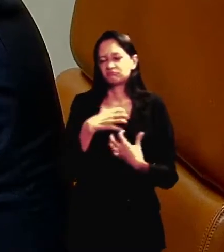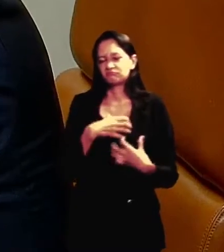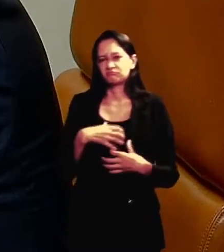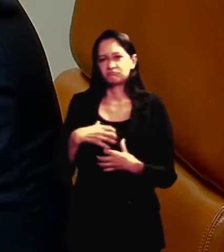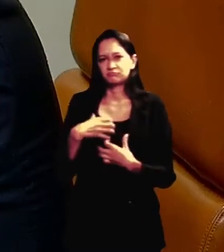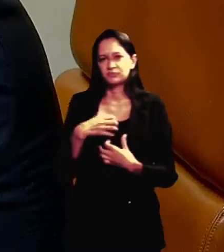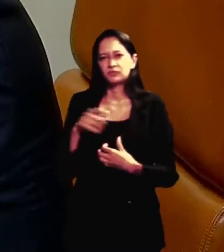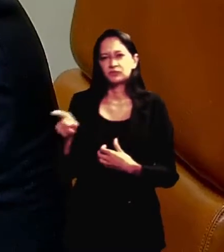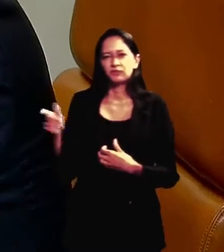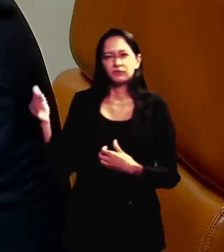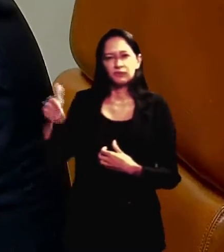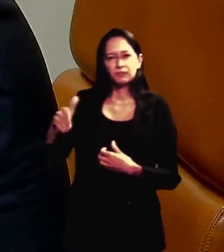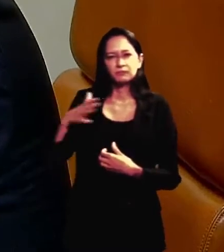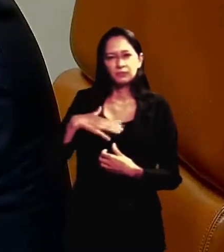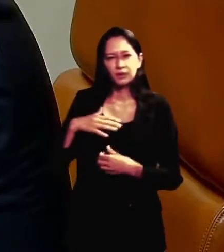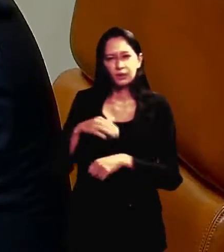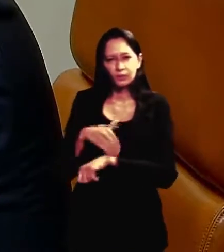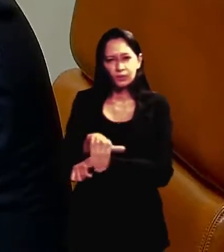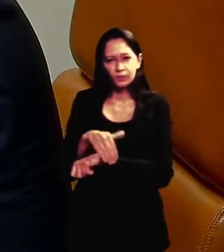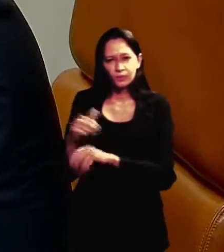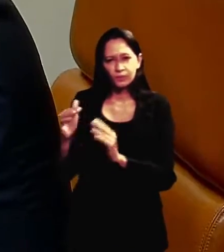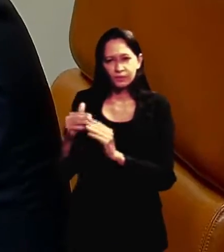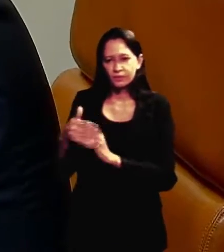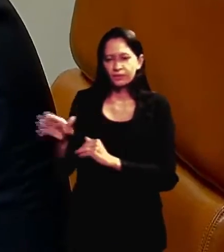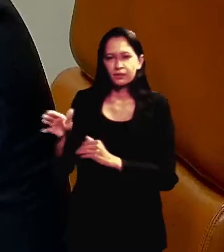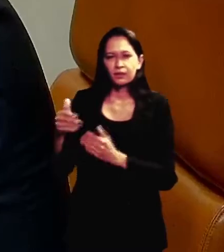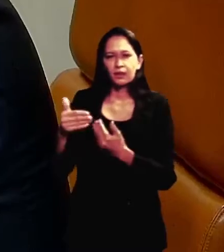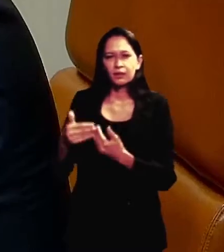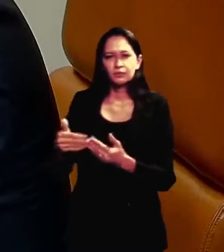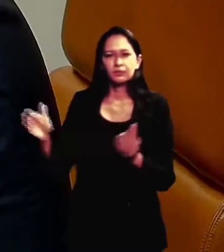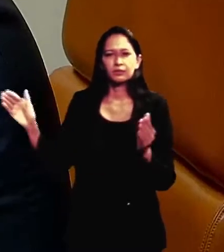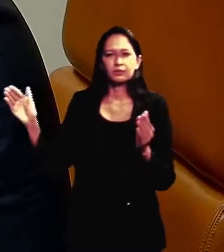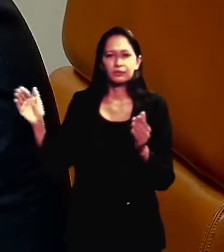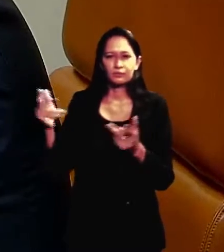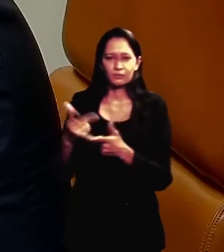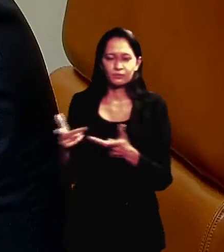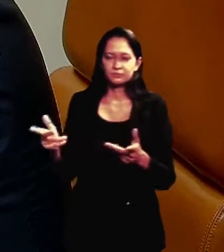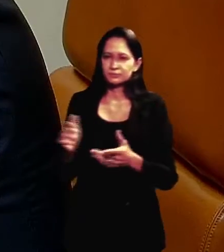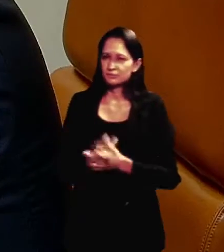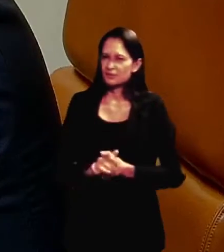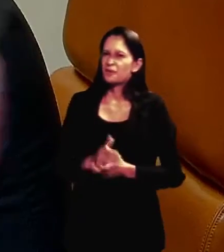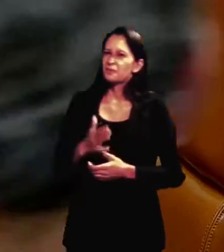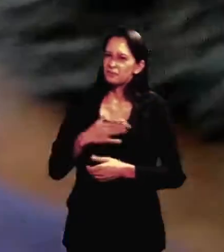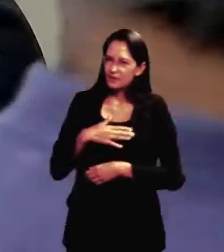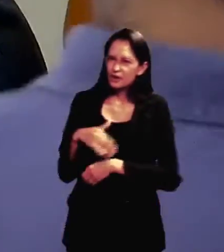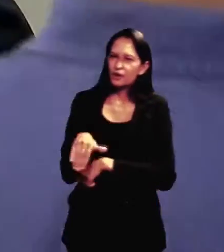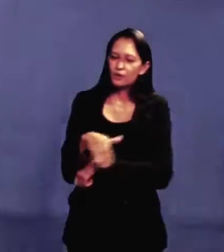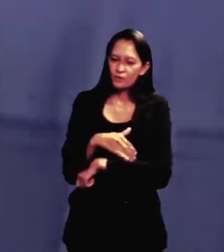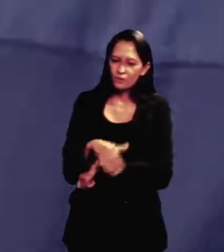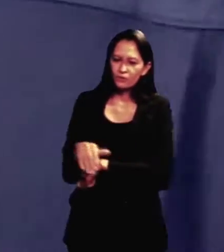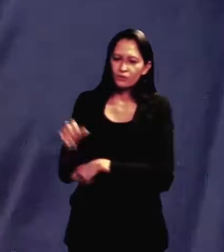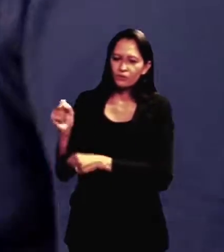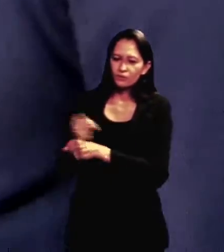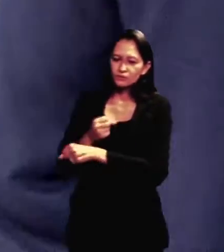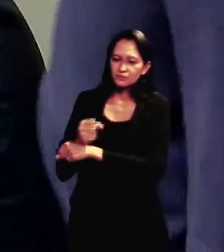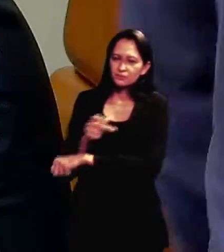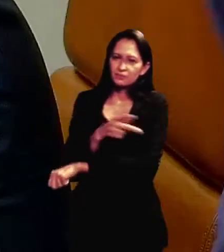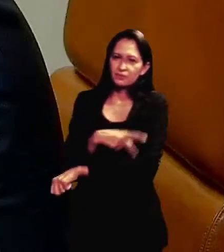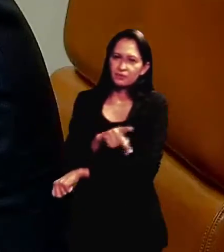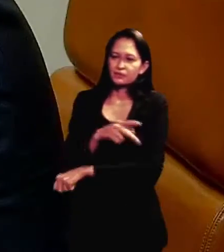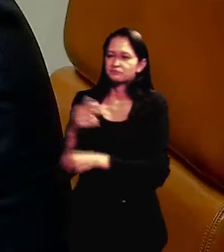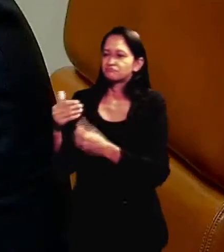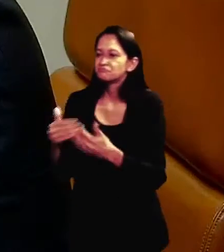na minha rua inaugurar a obra, agora... Pelo amor de Deus, né, Zulinho? Na minha rua, fazendo praça e inaugurando